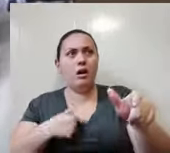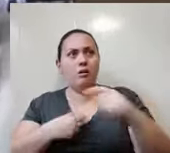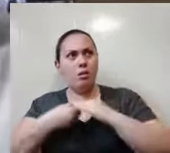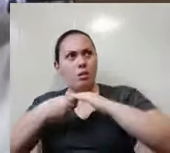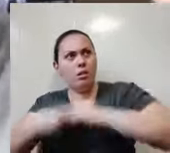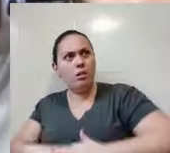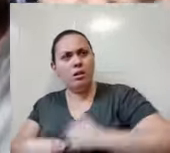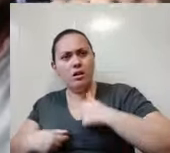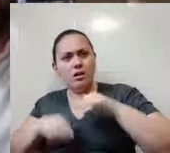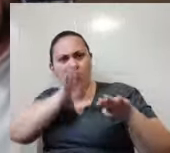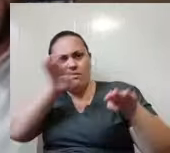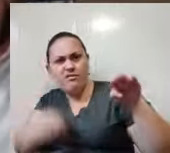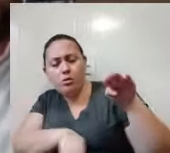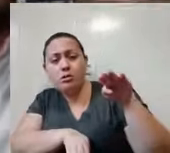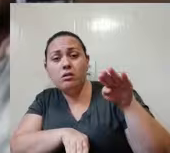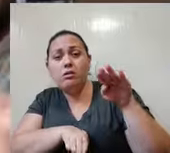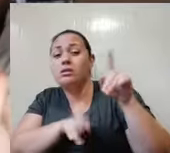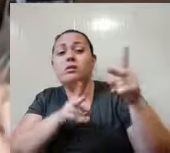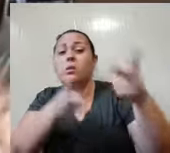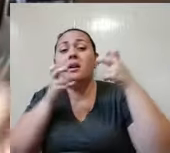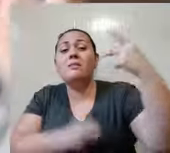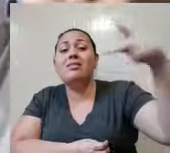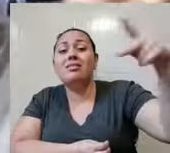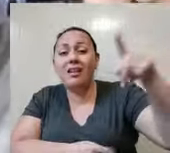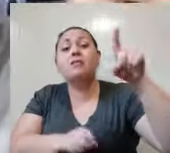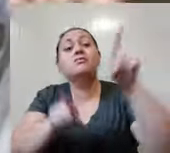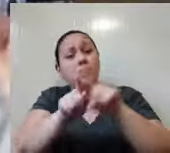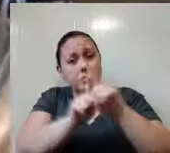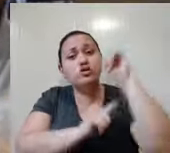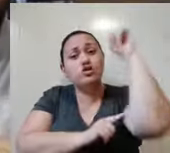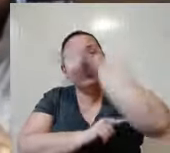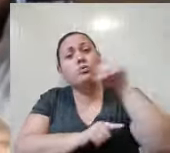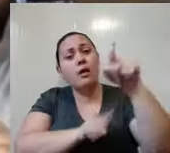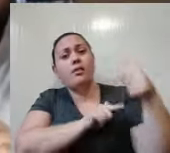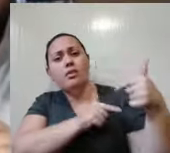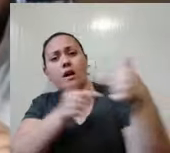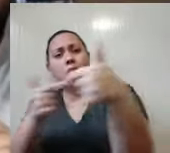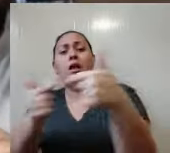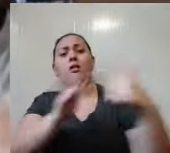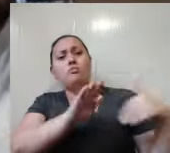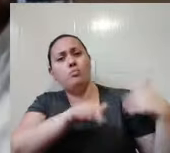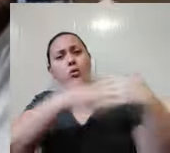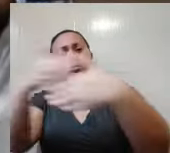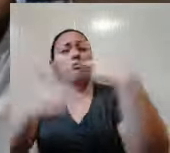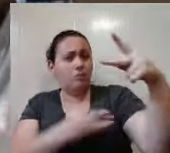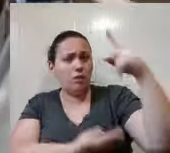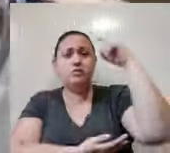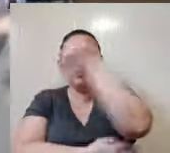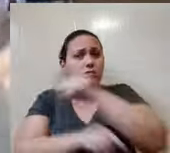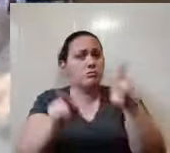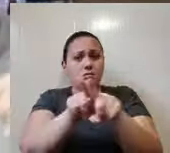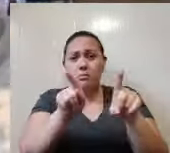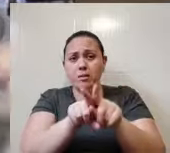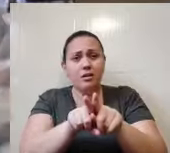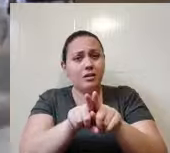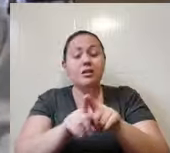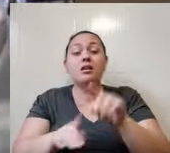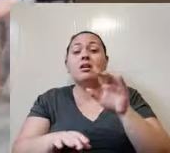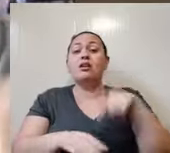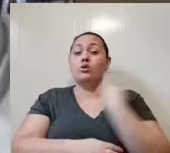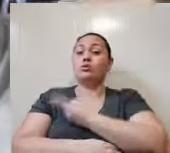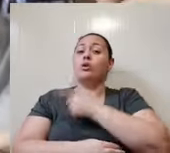endeusa alguém e se inferioriza, a gente não consegue ver o quão difícil foi para aquela pessoa também chegar lá. E que também vai ser difícil para ti e a